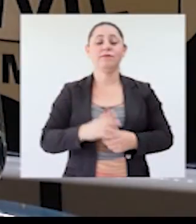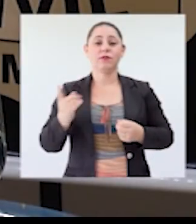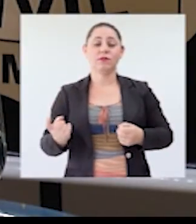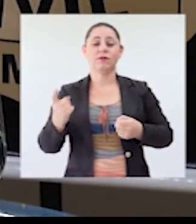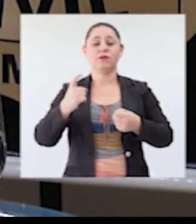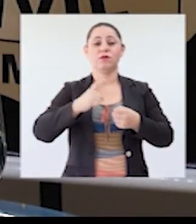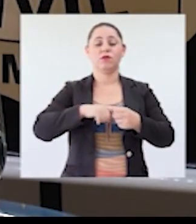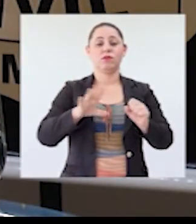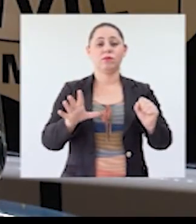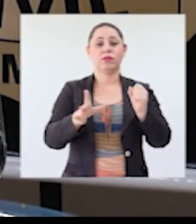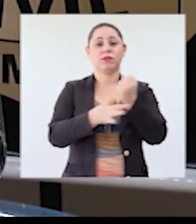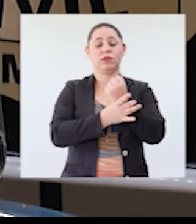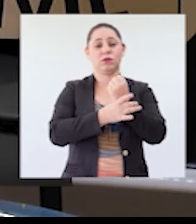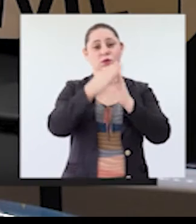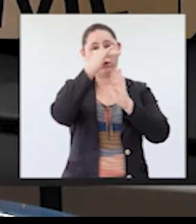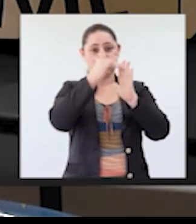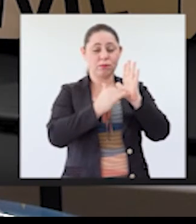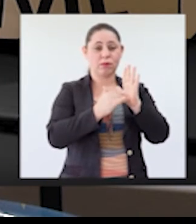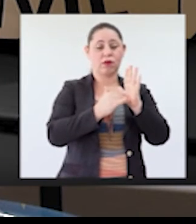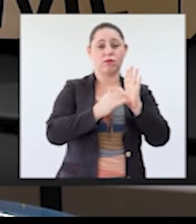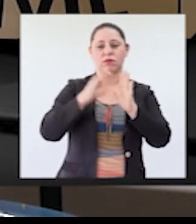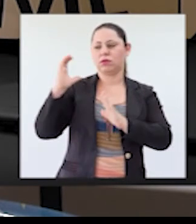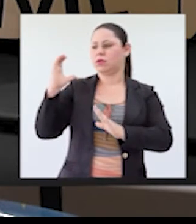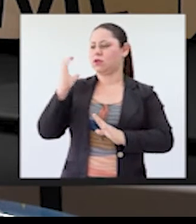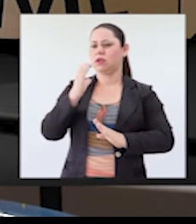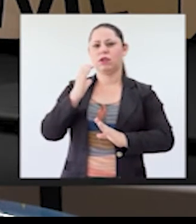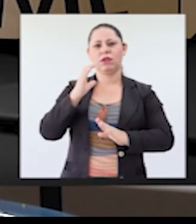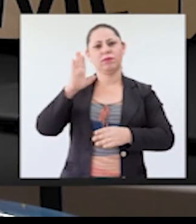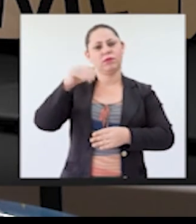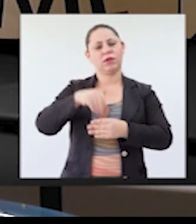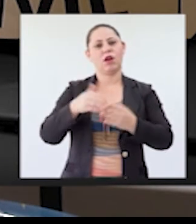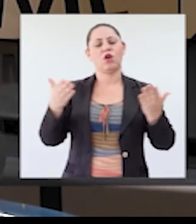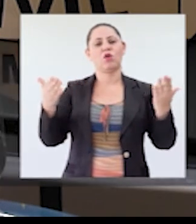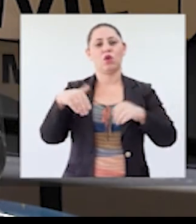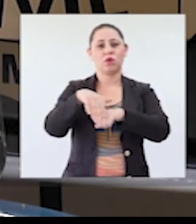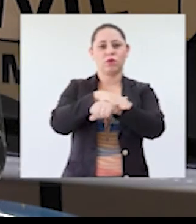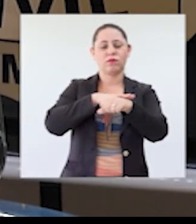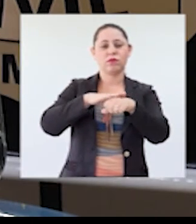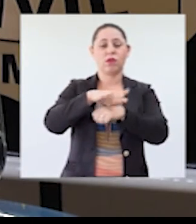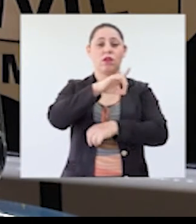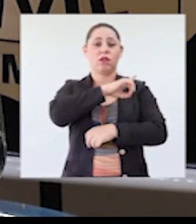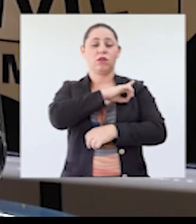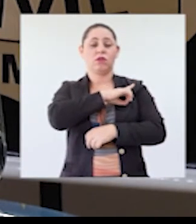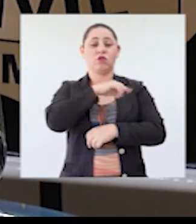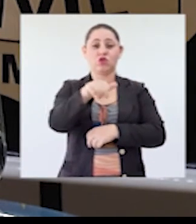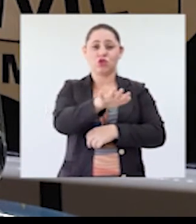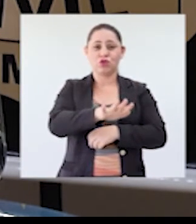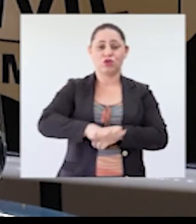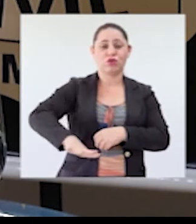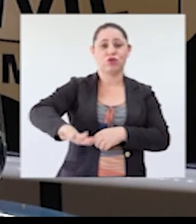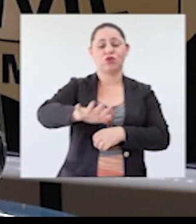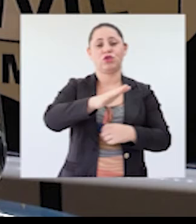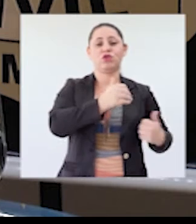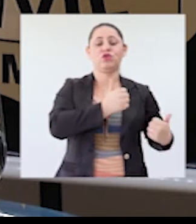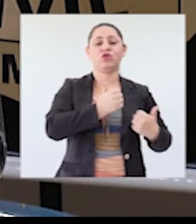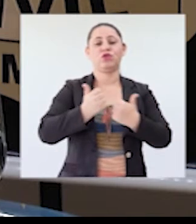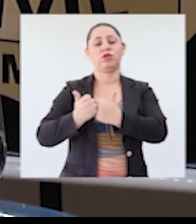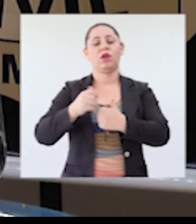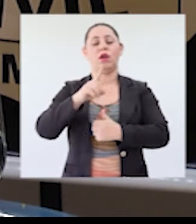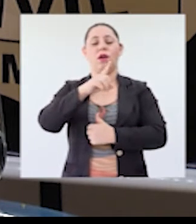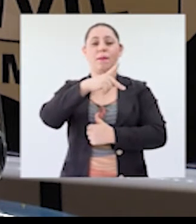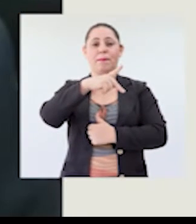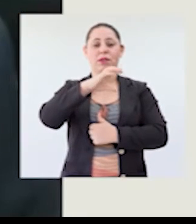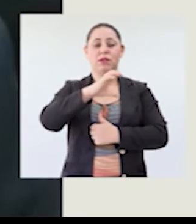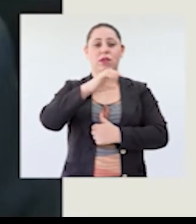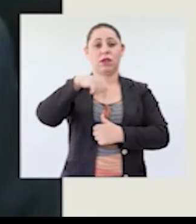De volta com Segurança em Pauta, sobre crimes eleitorais. E nesse bloco vamos conversar com o delegado-geral adjunto da Polícia